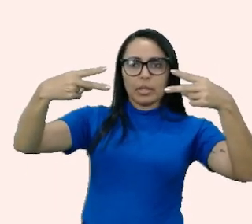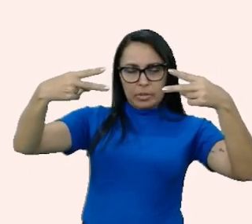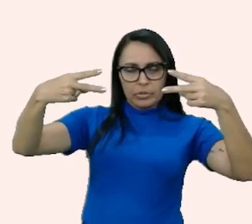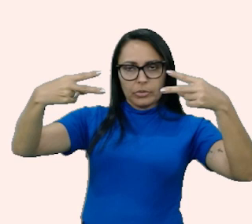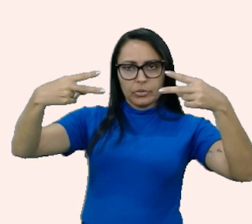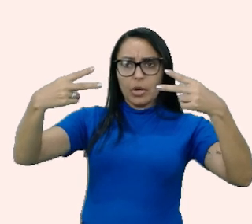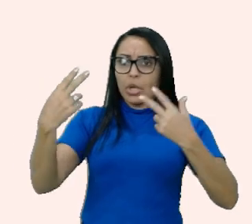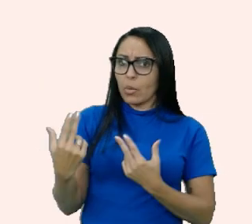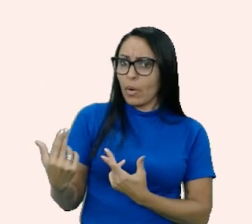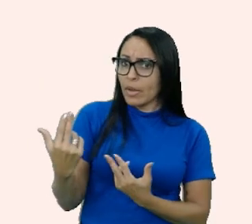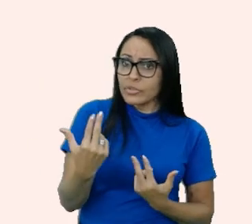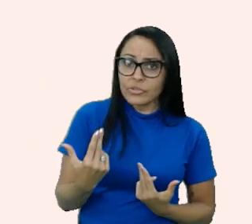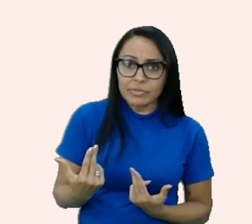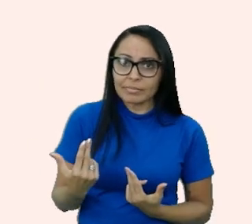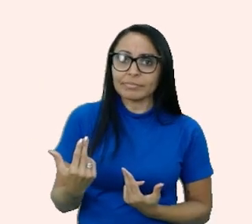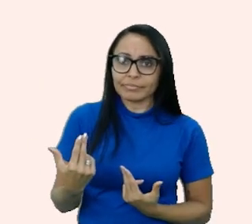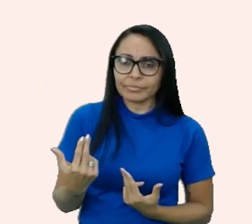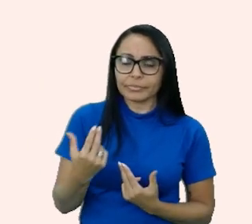iguais. Duas